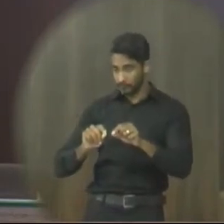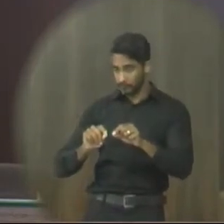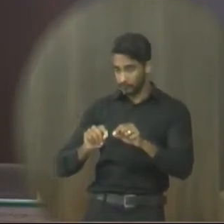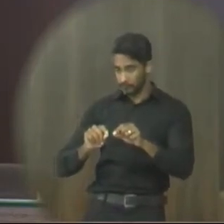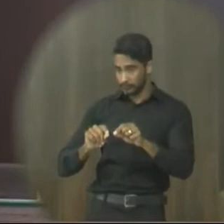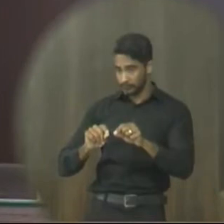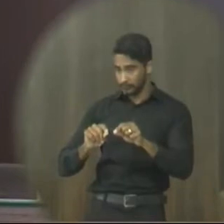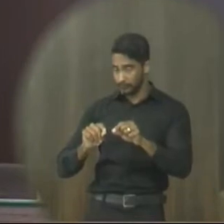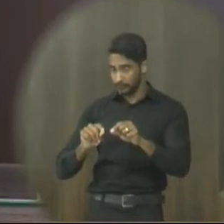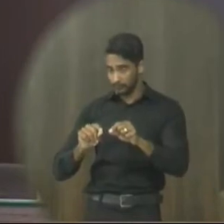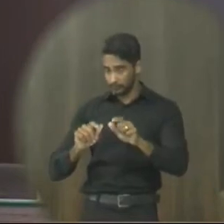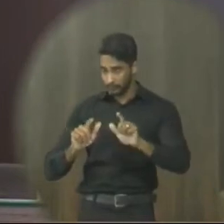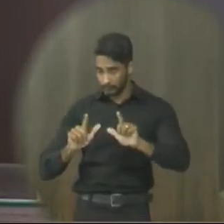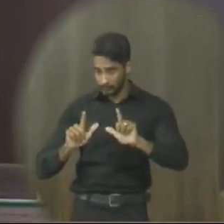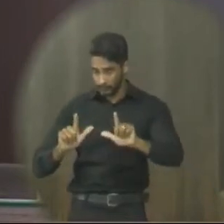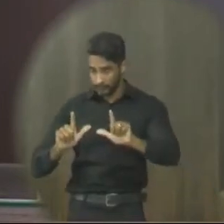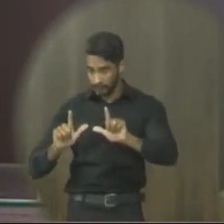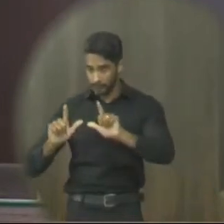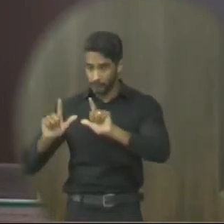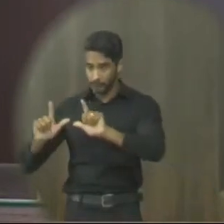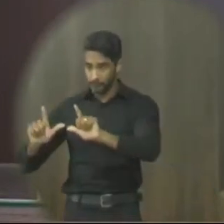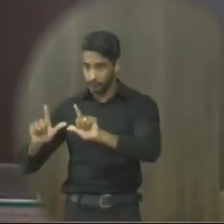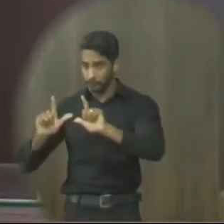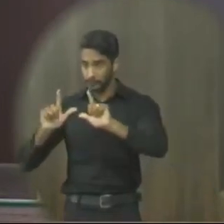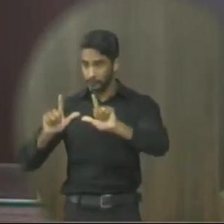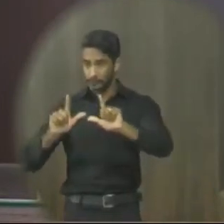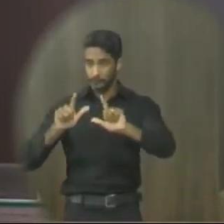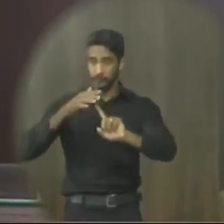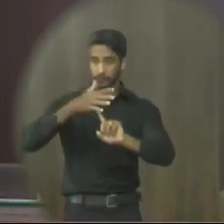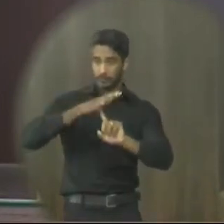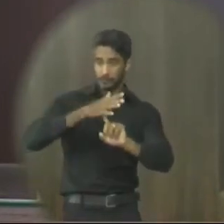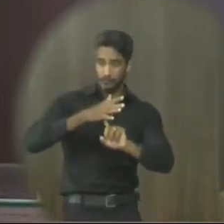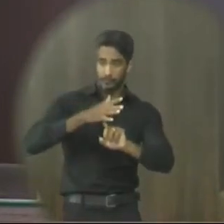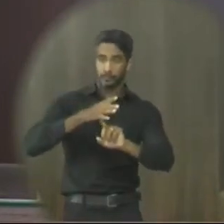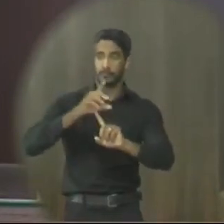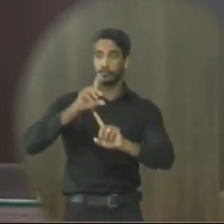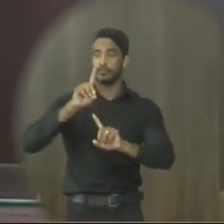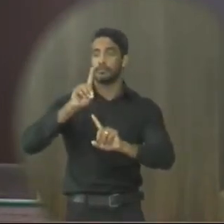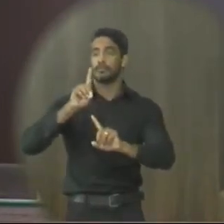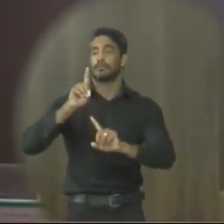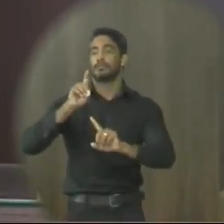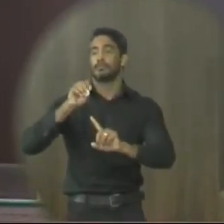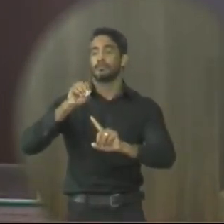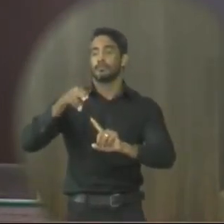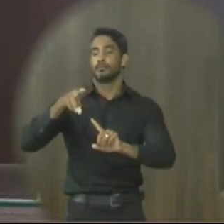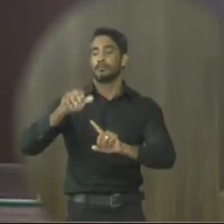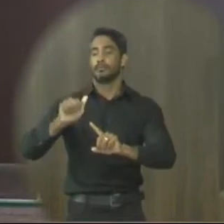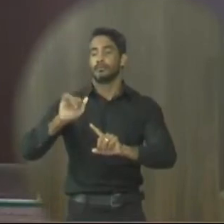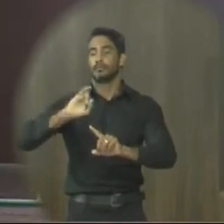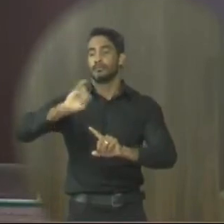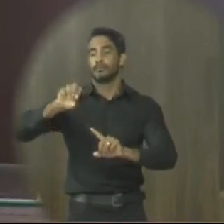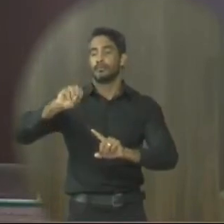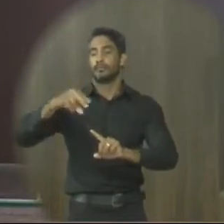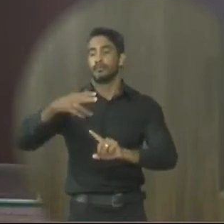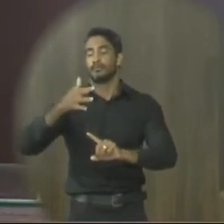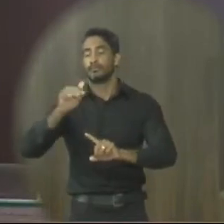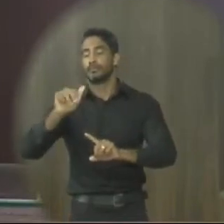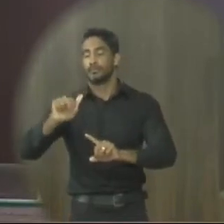que seja feito emplacamento de identificação na Praça Dona Joana Rosa da Salles.